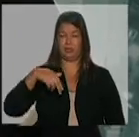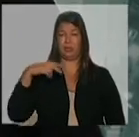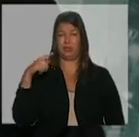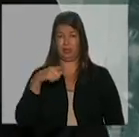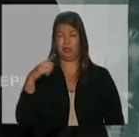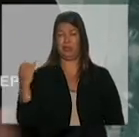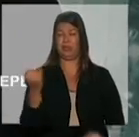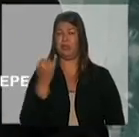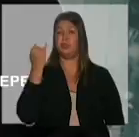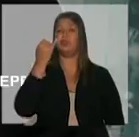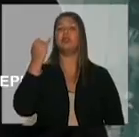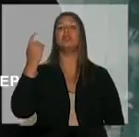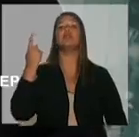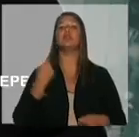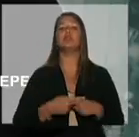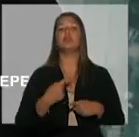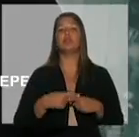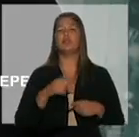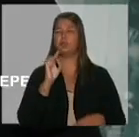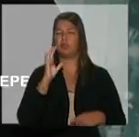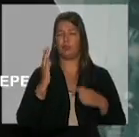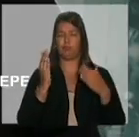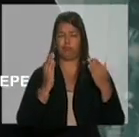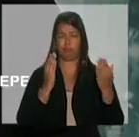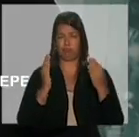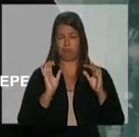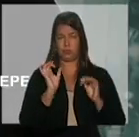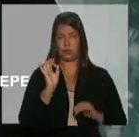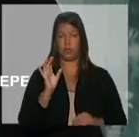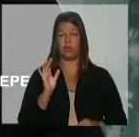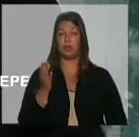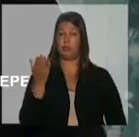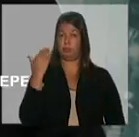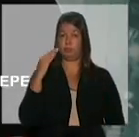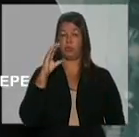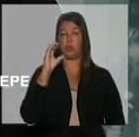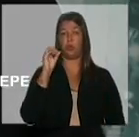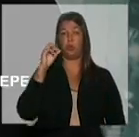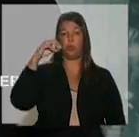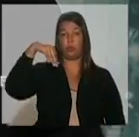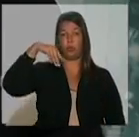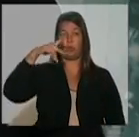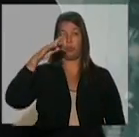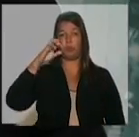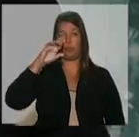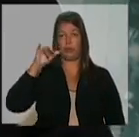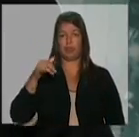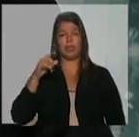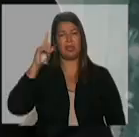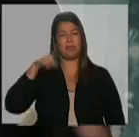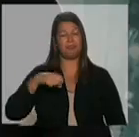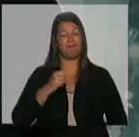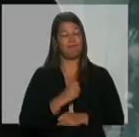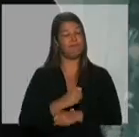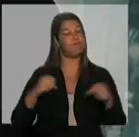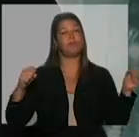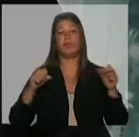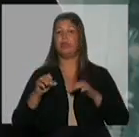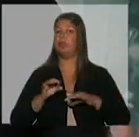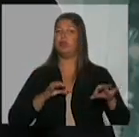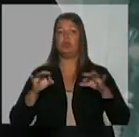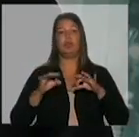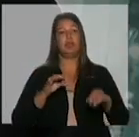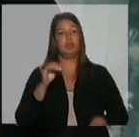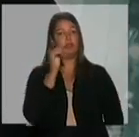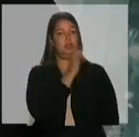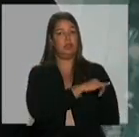muito importante? Só fazendo um preâmbulo antes, o Comperj era uma obra muito importante, era um mega projeto, né,